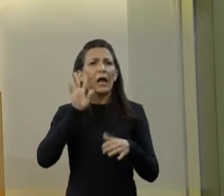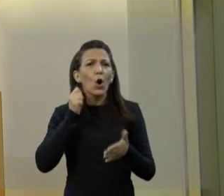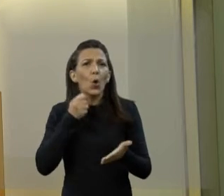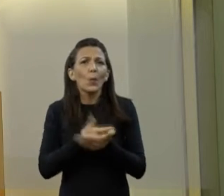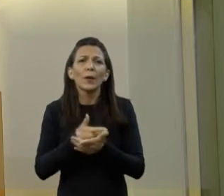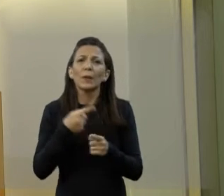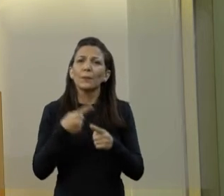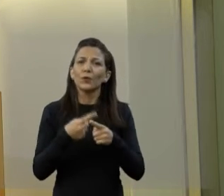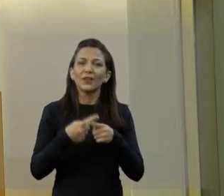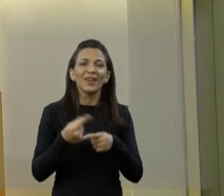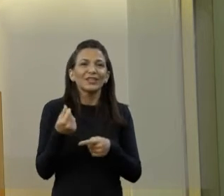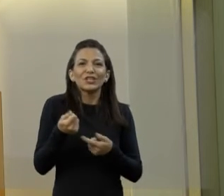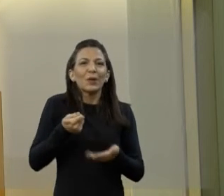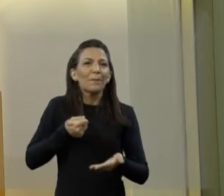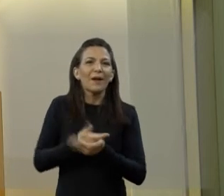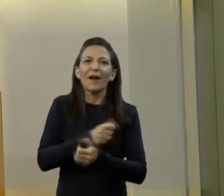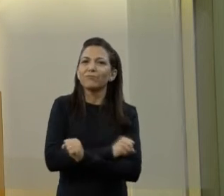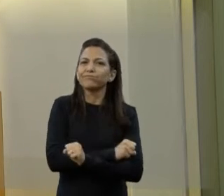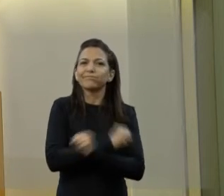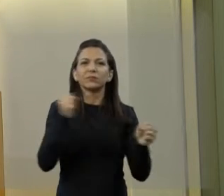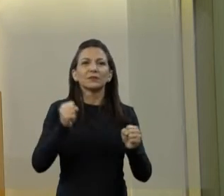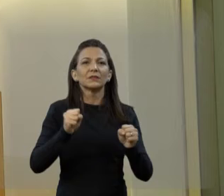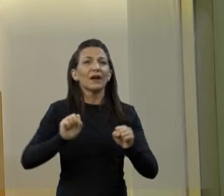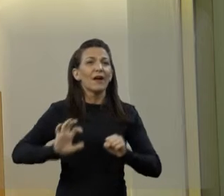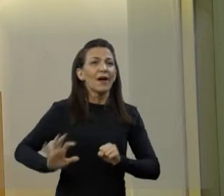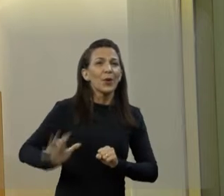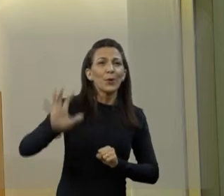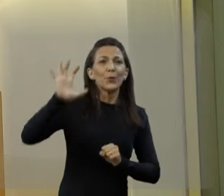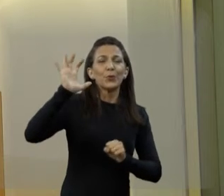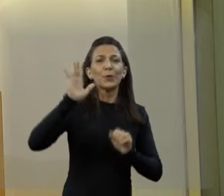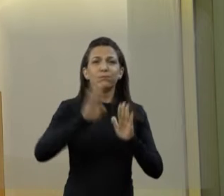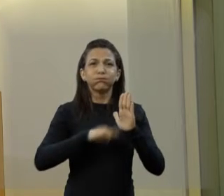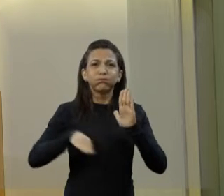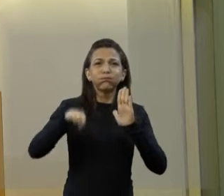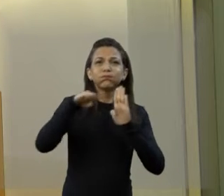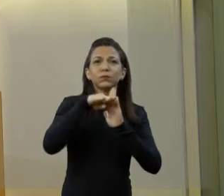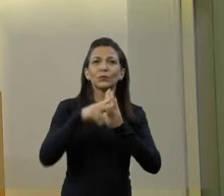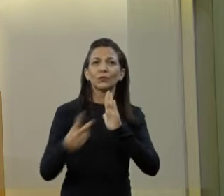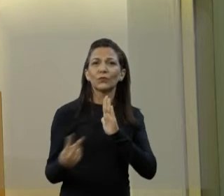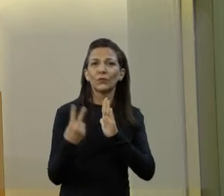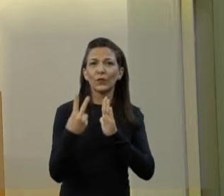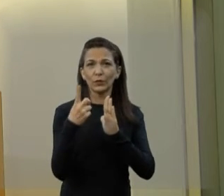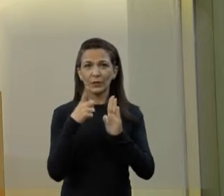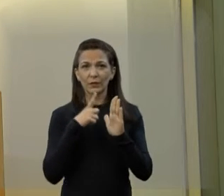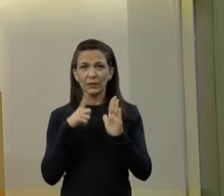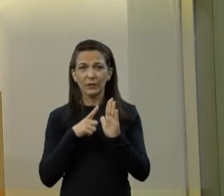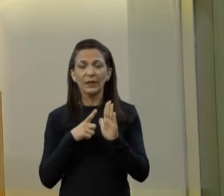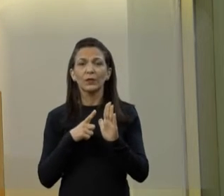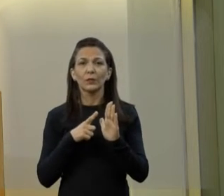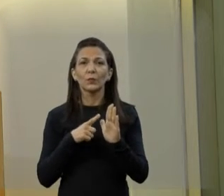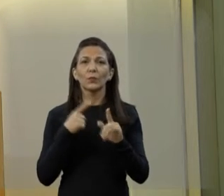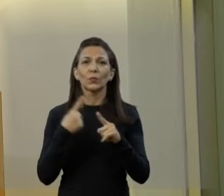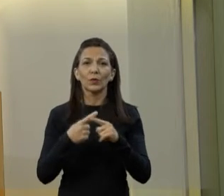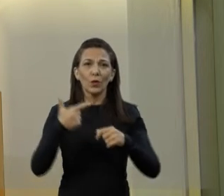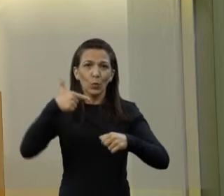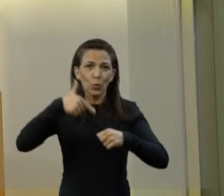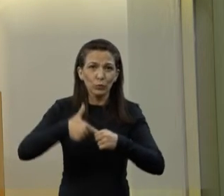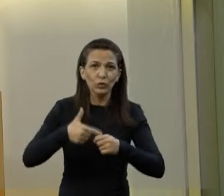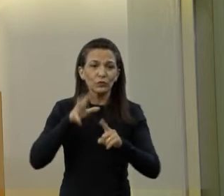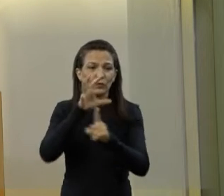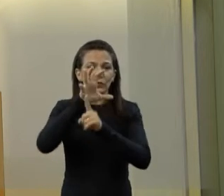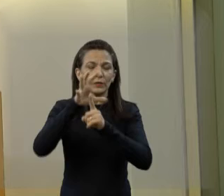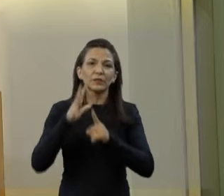comprada Por que você não vai ter dinheiro para pagar tudo aquilo que se reset a partir do preço dos combustíveis